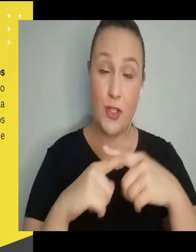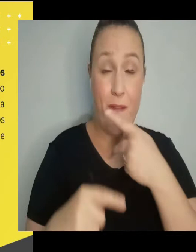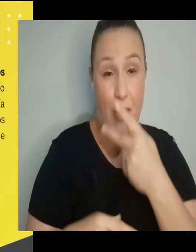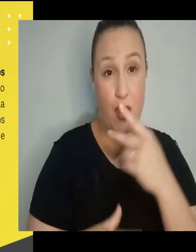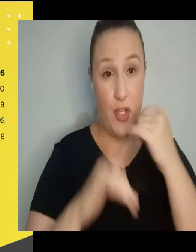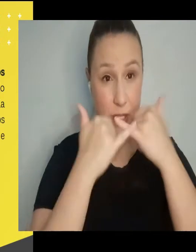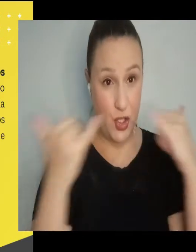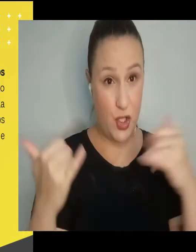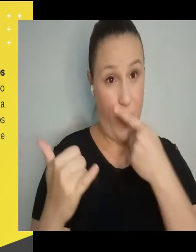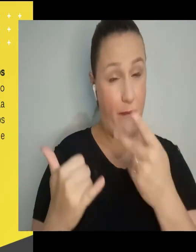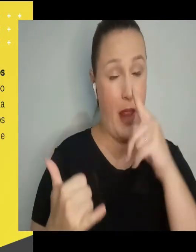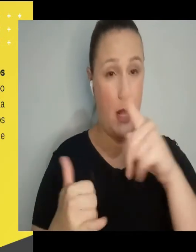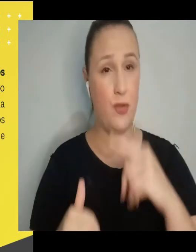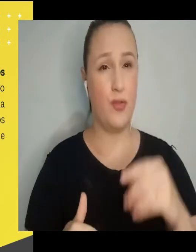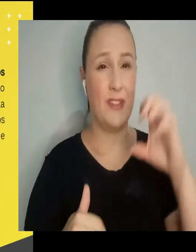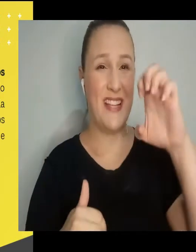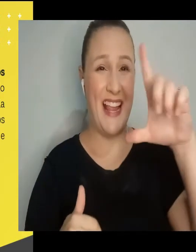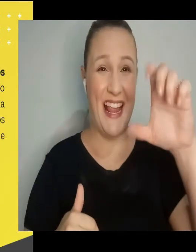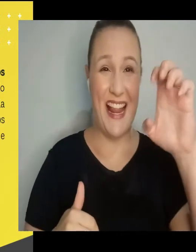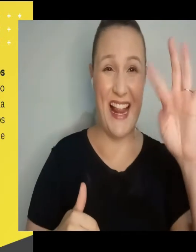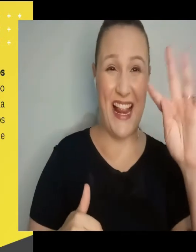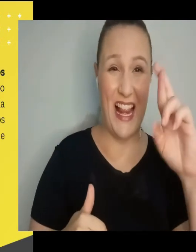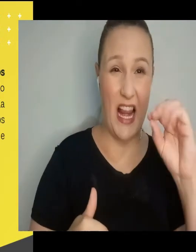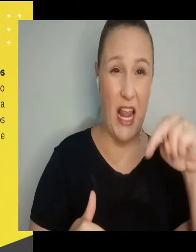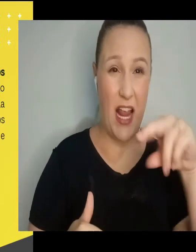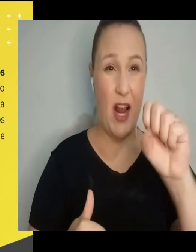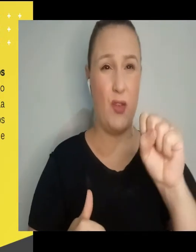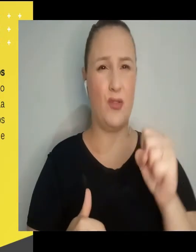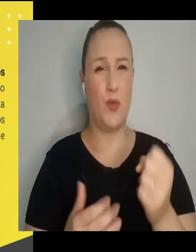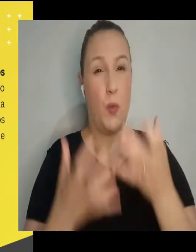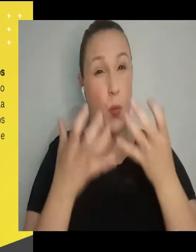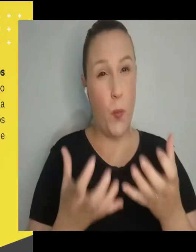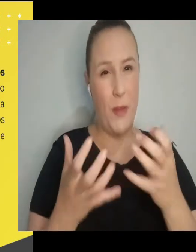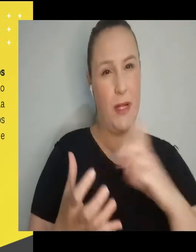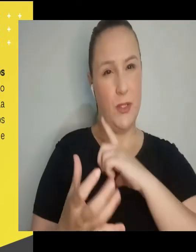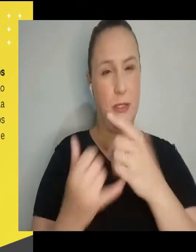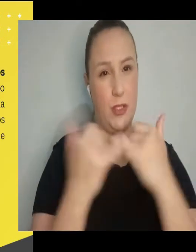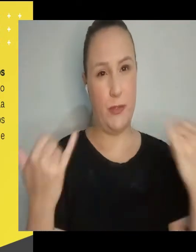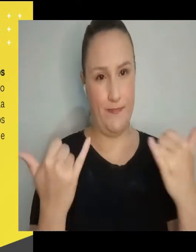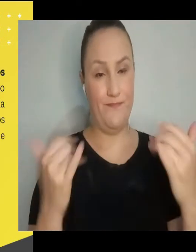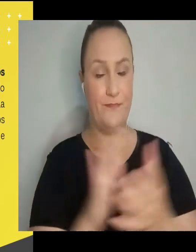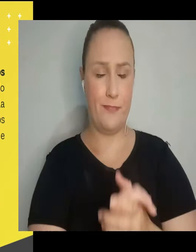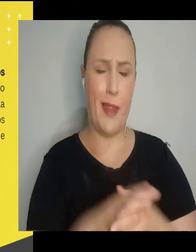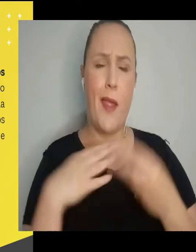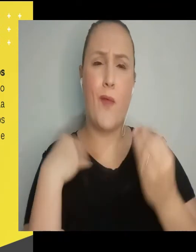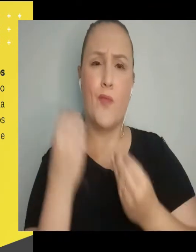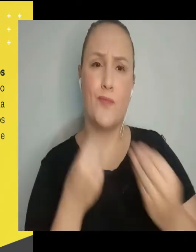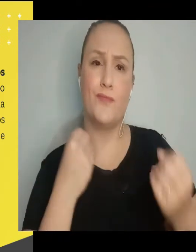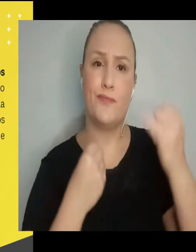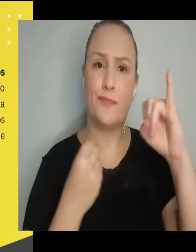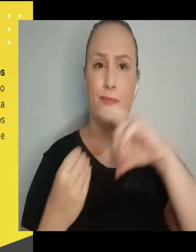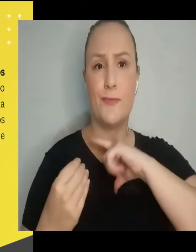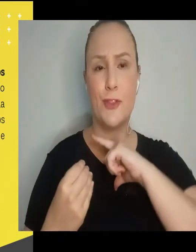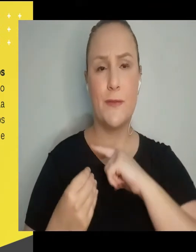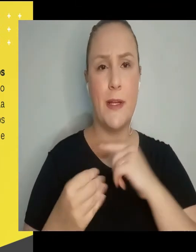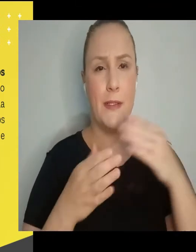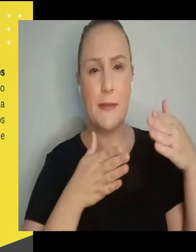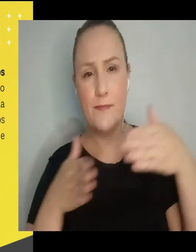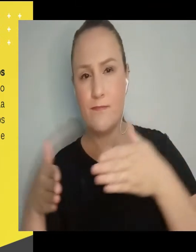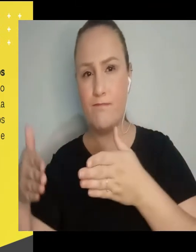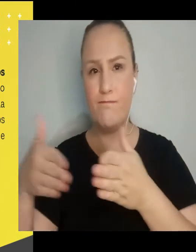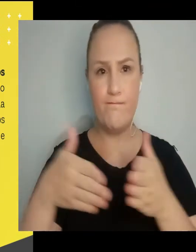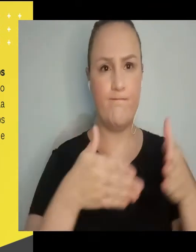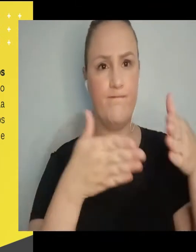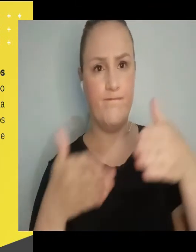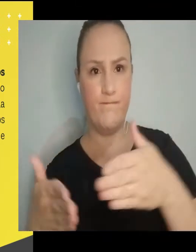dentro do nosso cabo. Porque quando a gente fala de energia, a gente fala dos elétrons, né, da carga